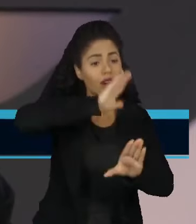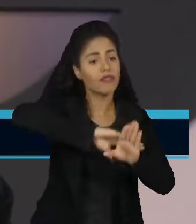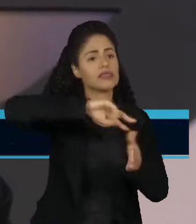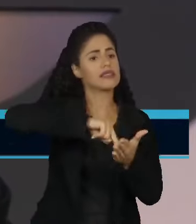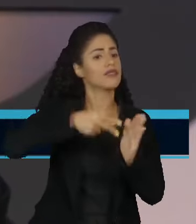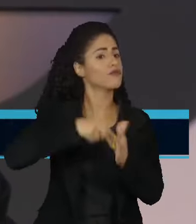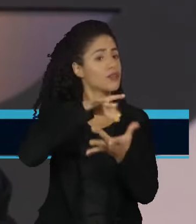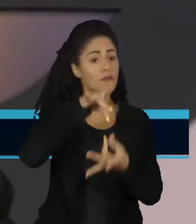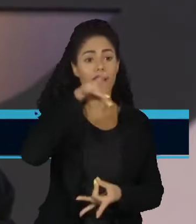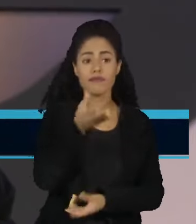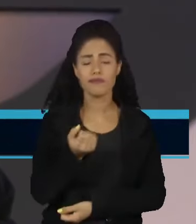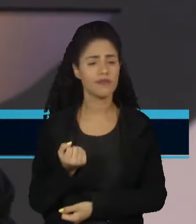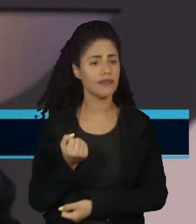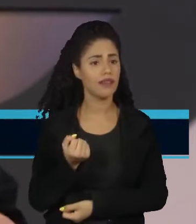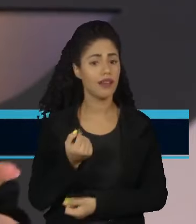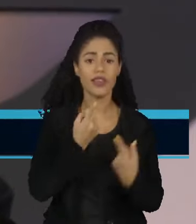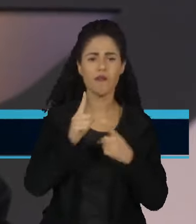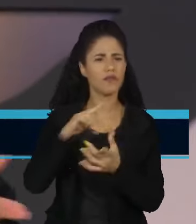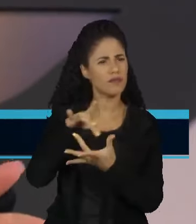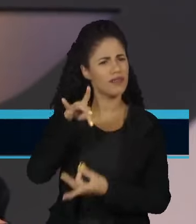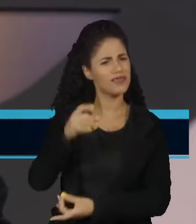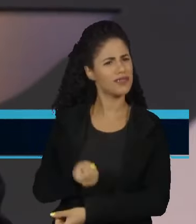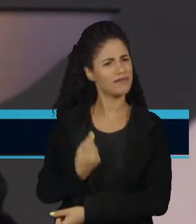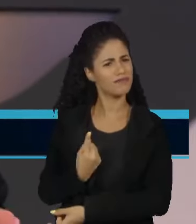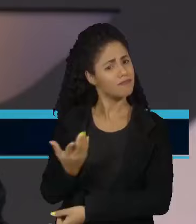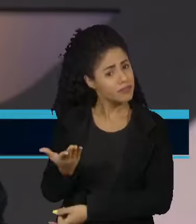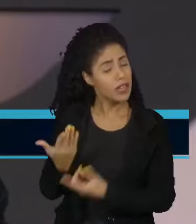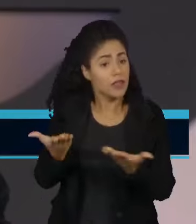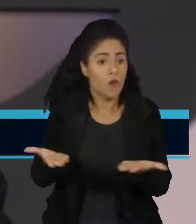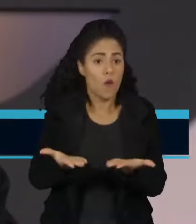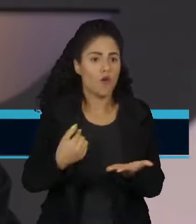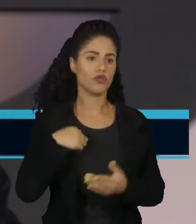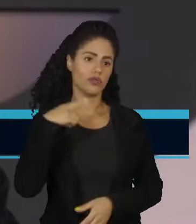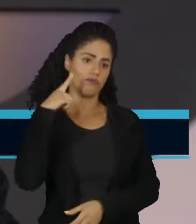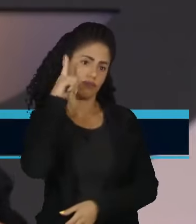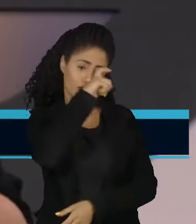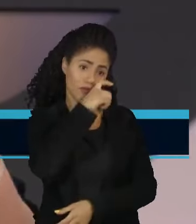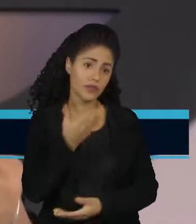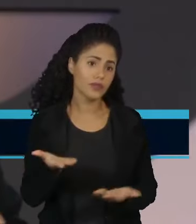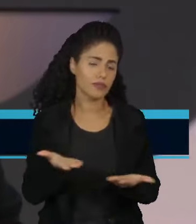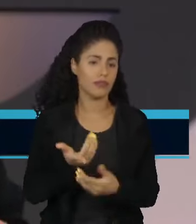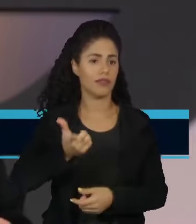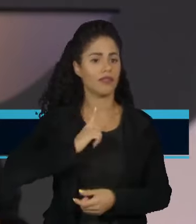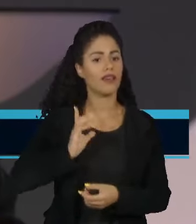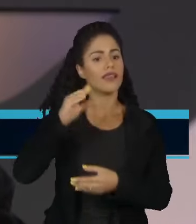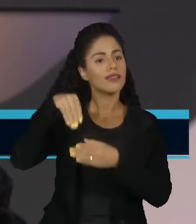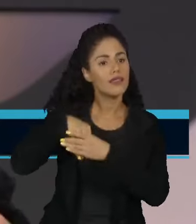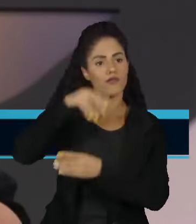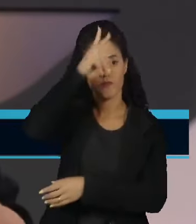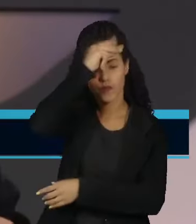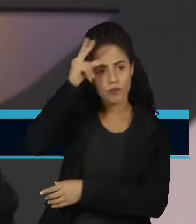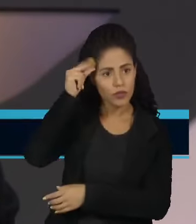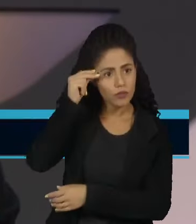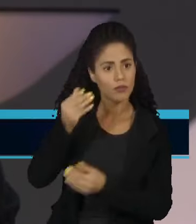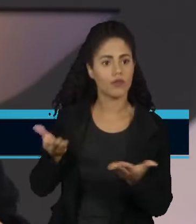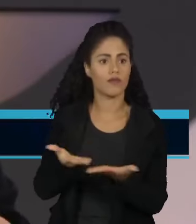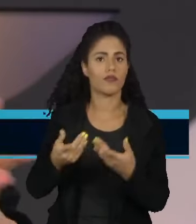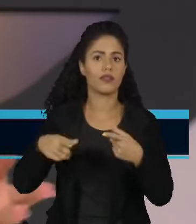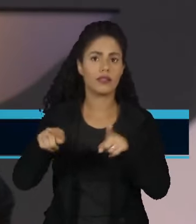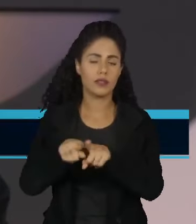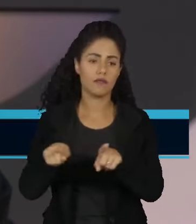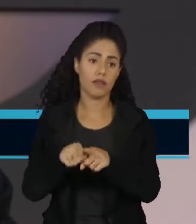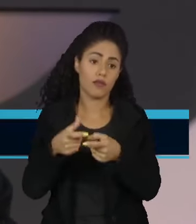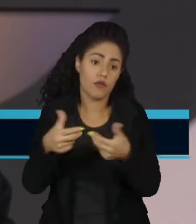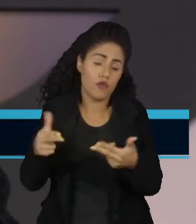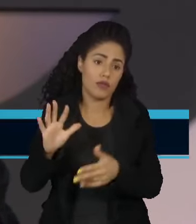acaba entrando dentro dessa onda e a gente tem uma representatividade péssima, né? Dentro de prefeituras, Estado,